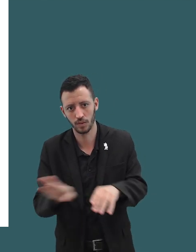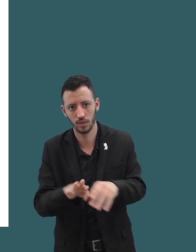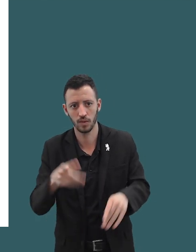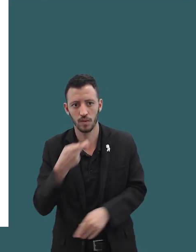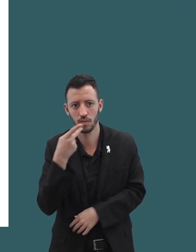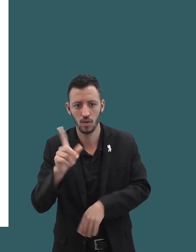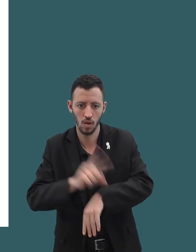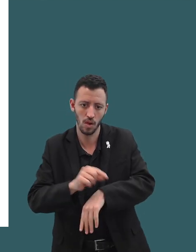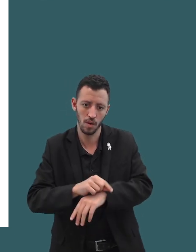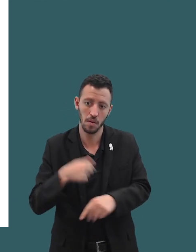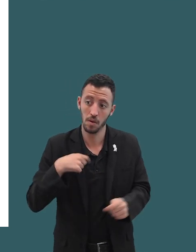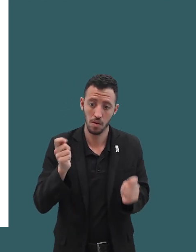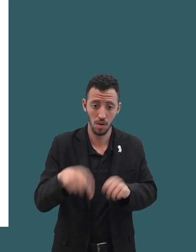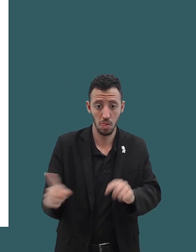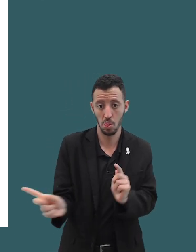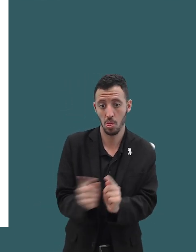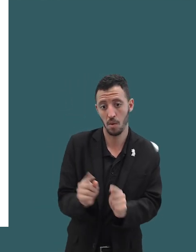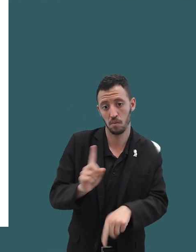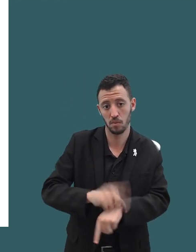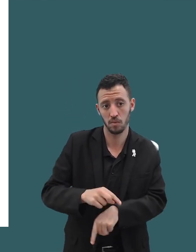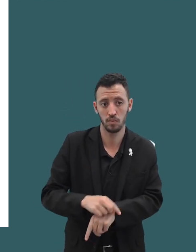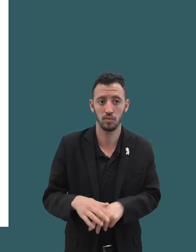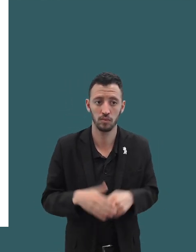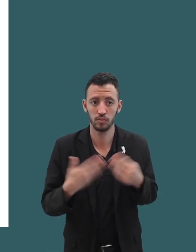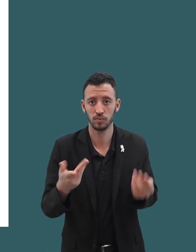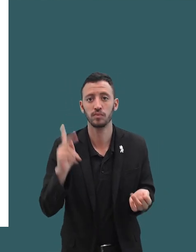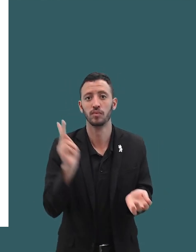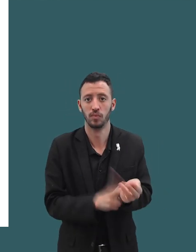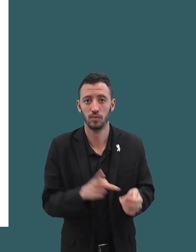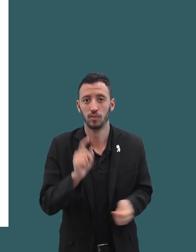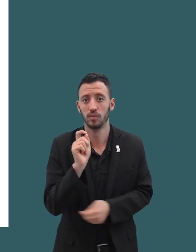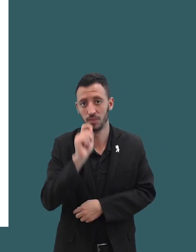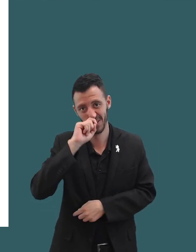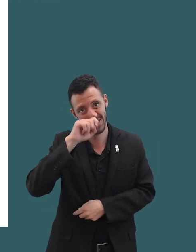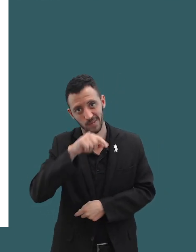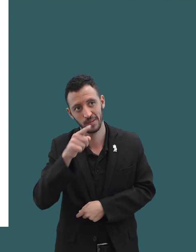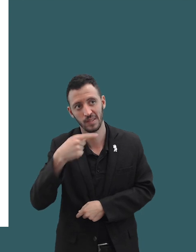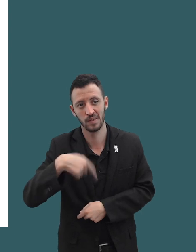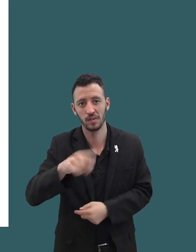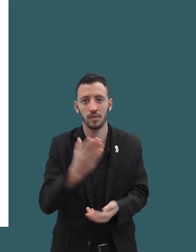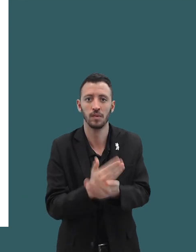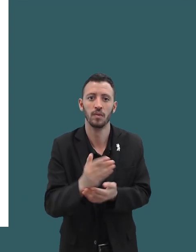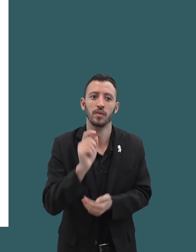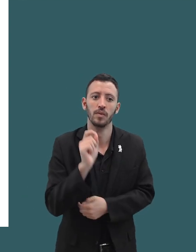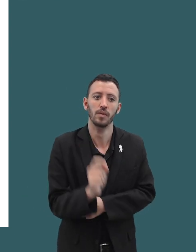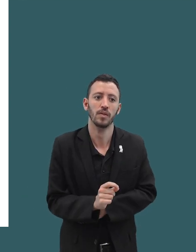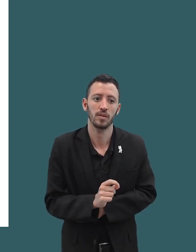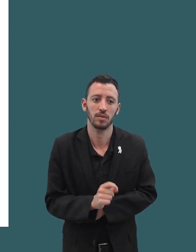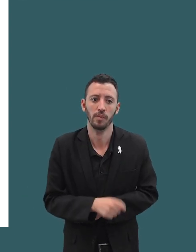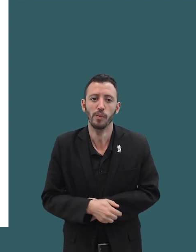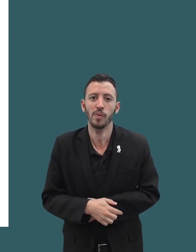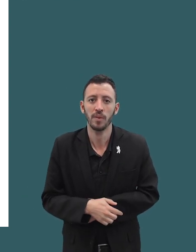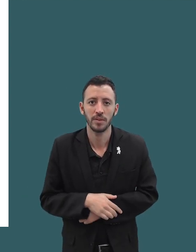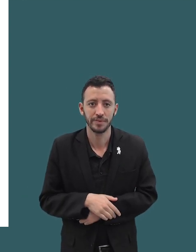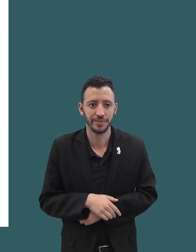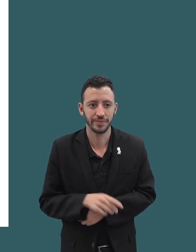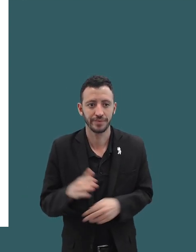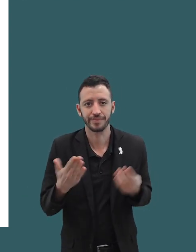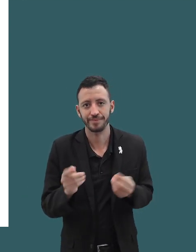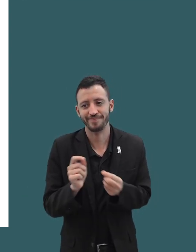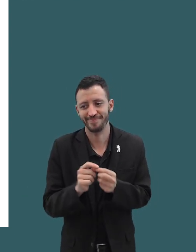por causa do nosso tempo, que é muito curto, né? Na verdade, ele passa por